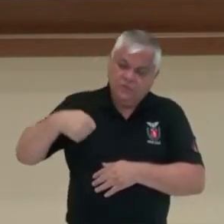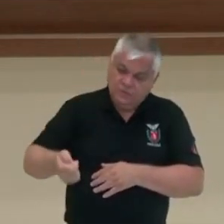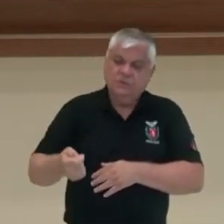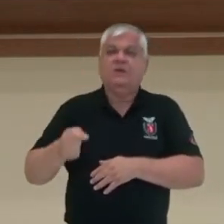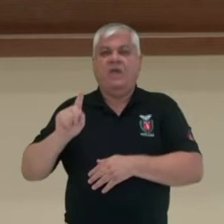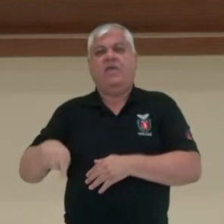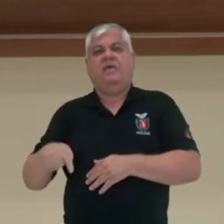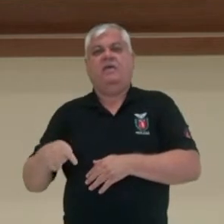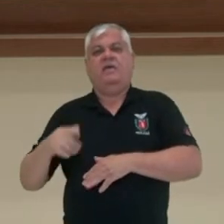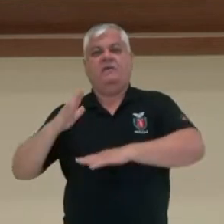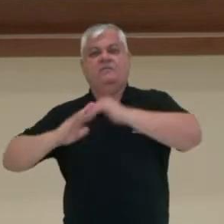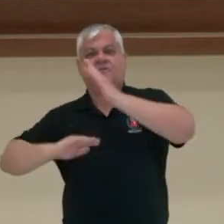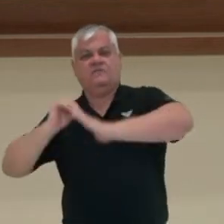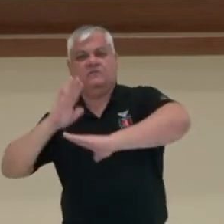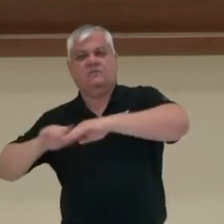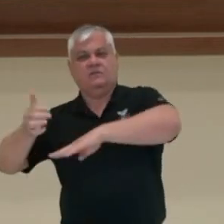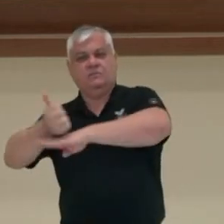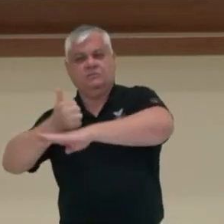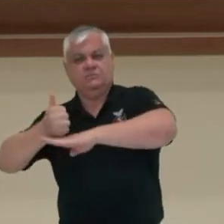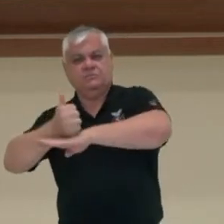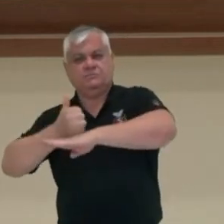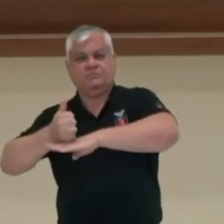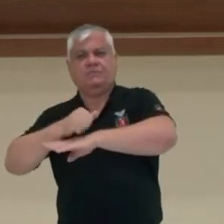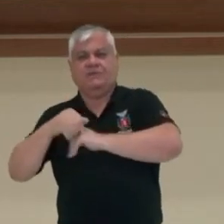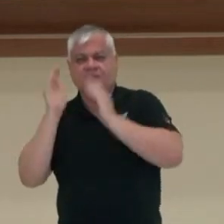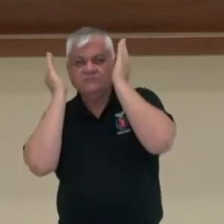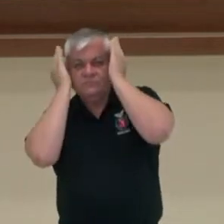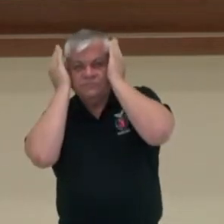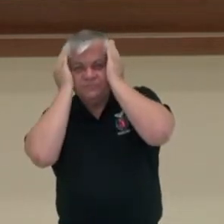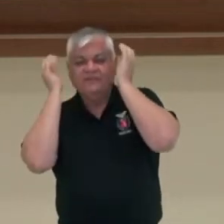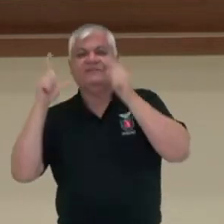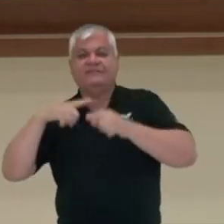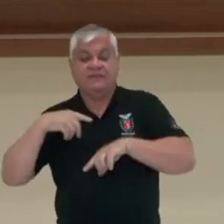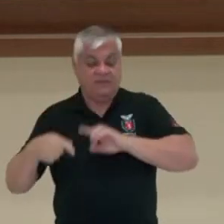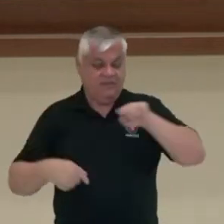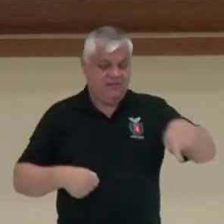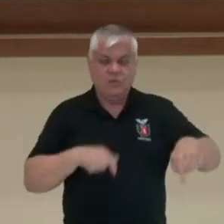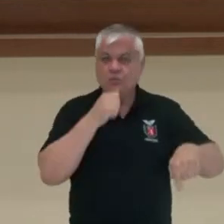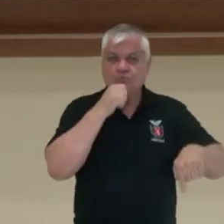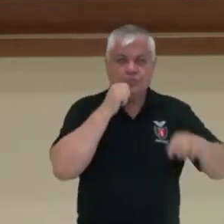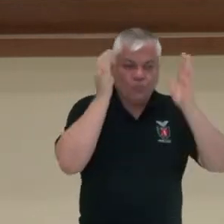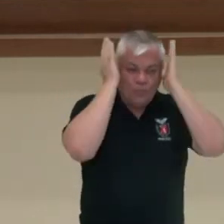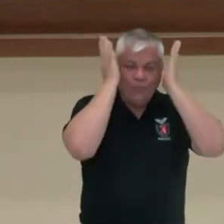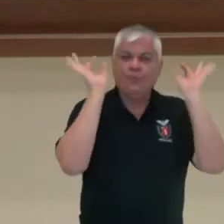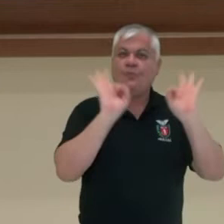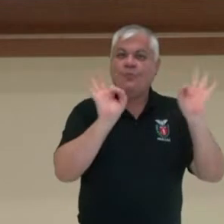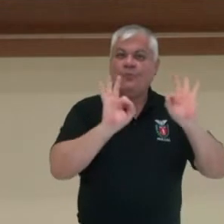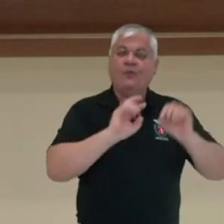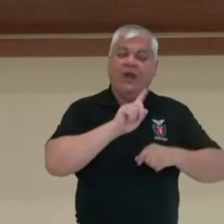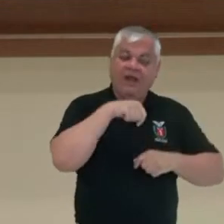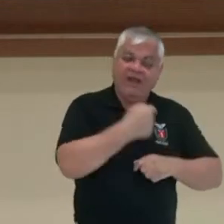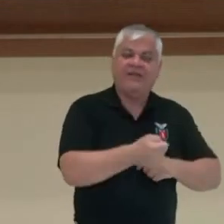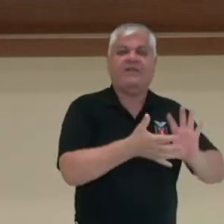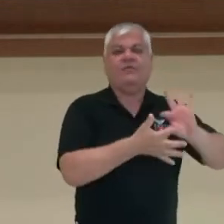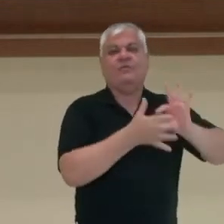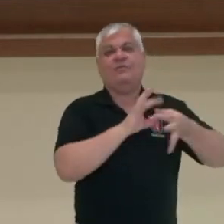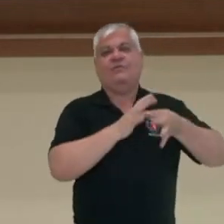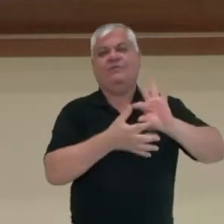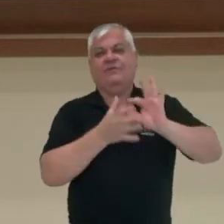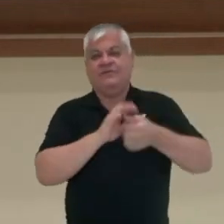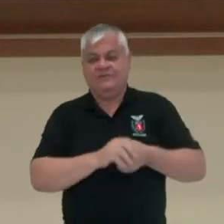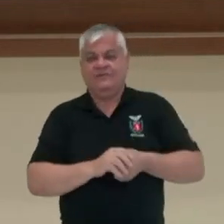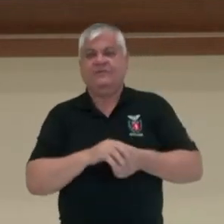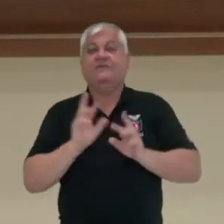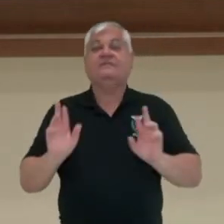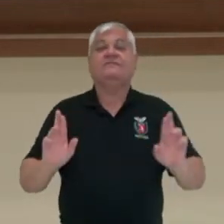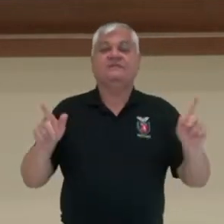Esse aqui é diferente por conta do capacete, por exemplo. Daí você escutou ali a professora falando o que você acha que diferencia